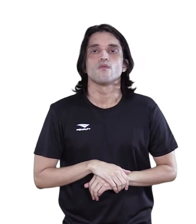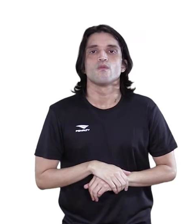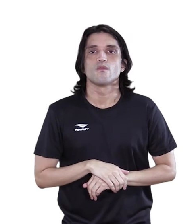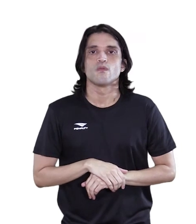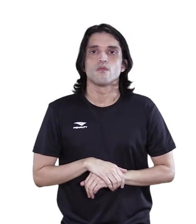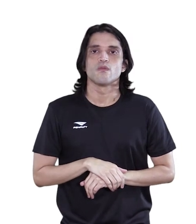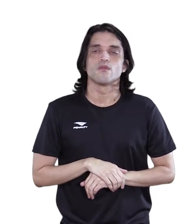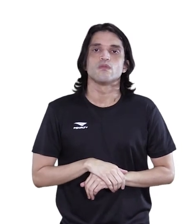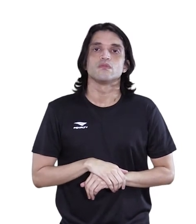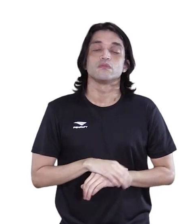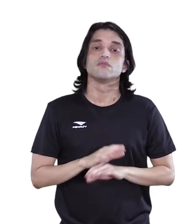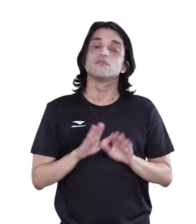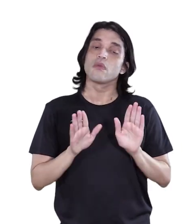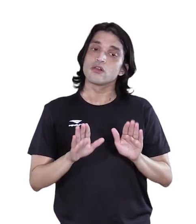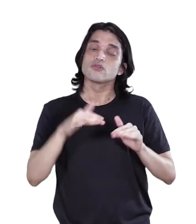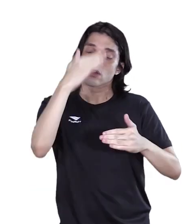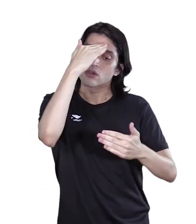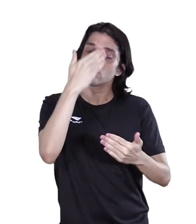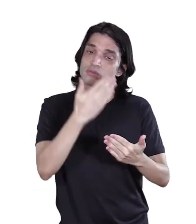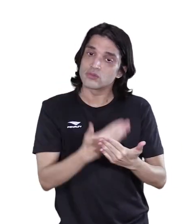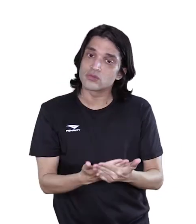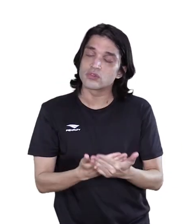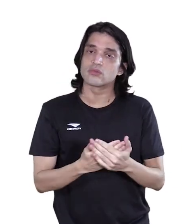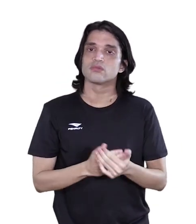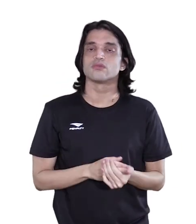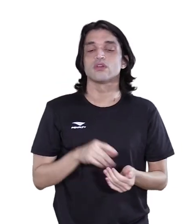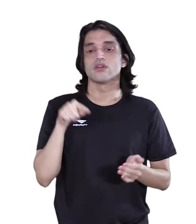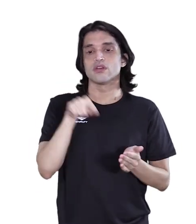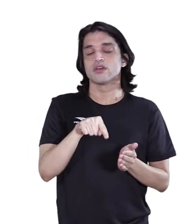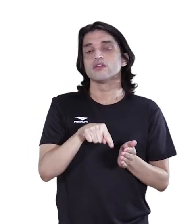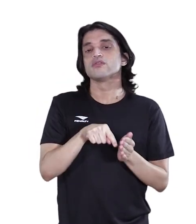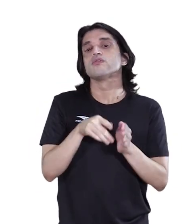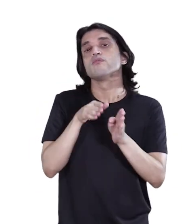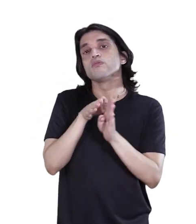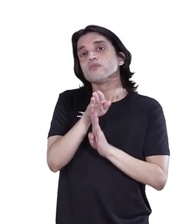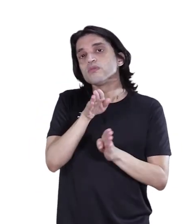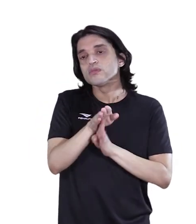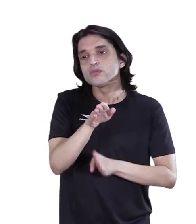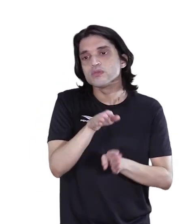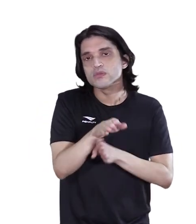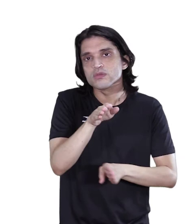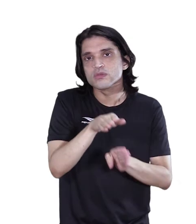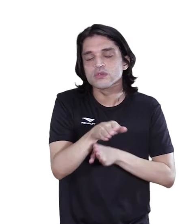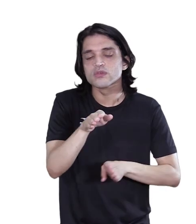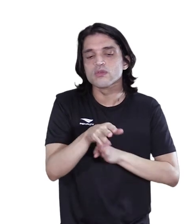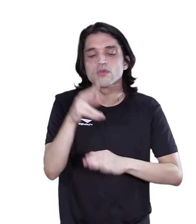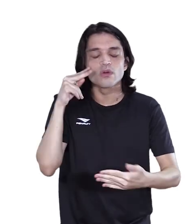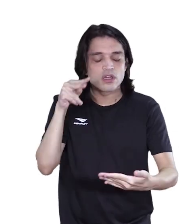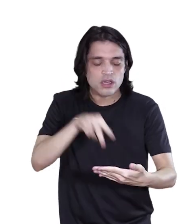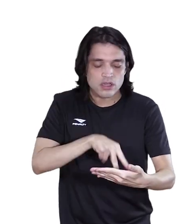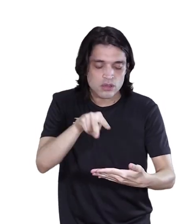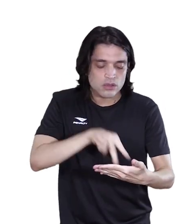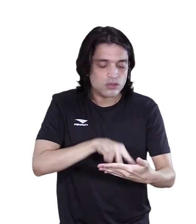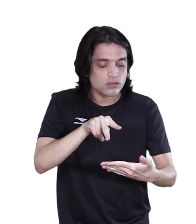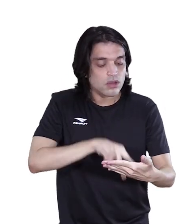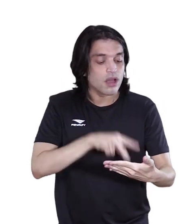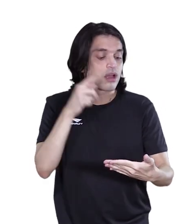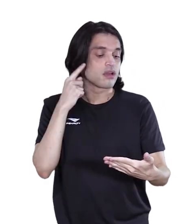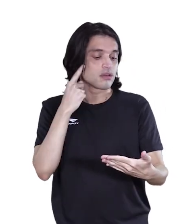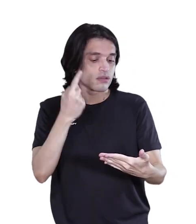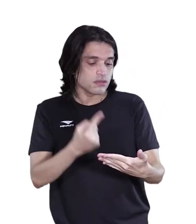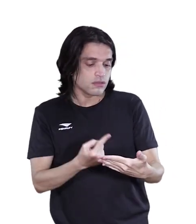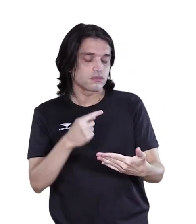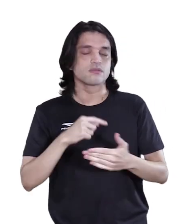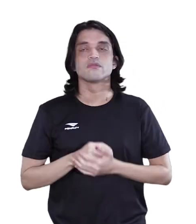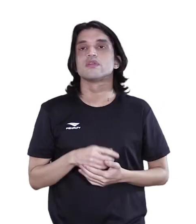acredita. Ambos ajudam o leitor a chegar a uma tese ou uma conclusão por meio de dedução. Exemplo,